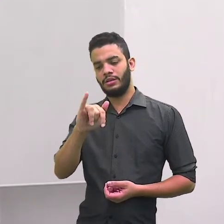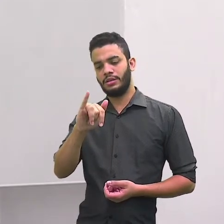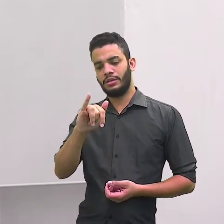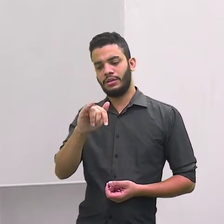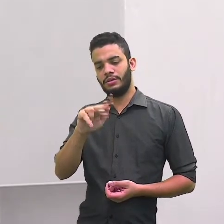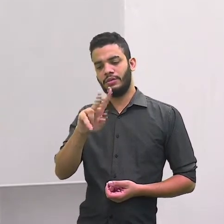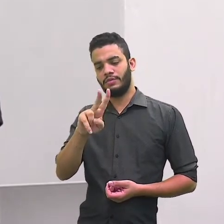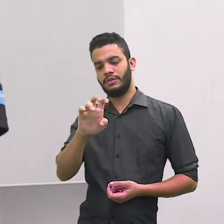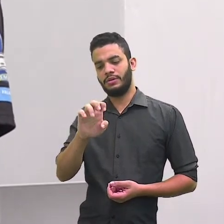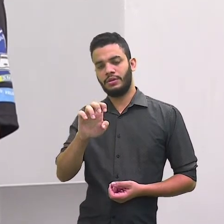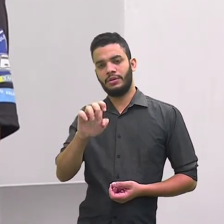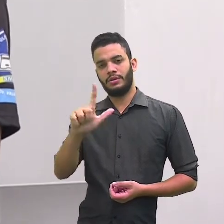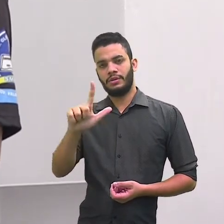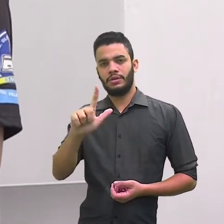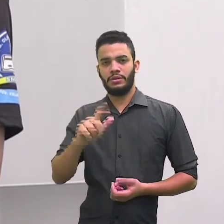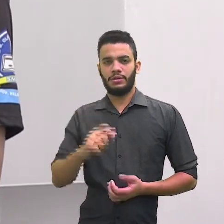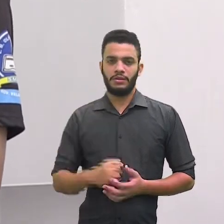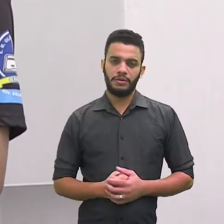N-T-E-L-I-G-I-V-E-L.